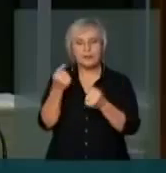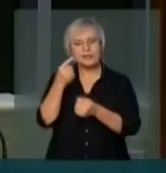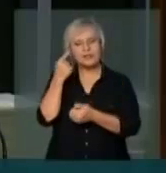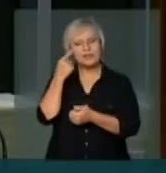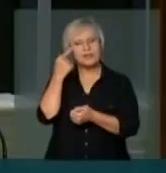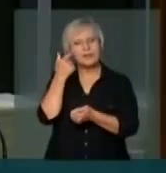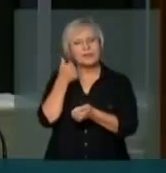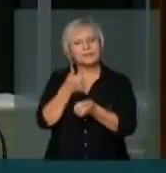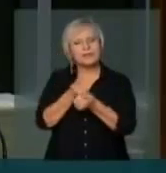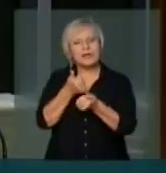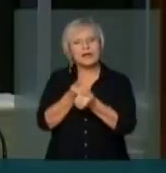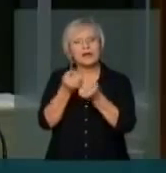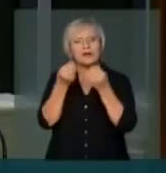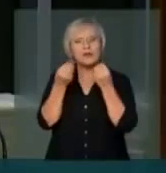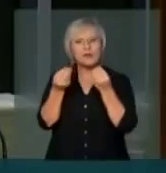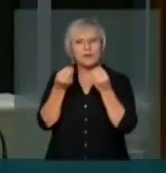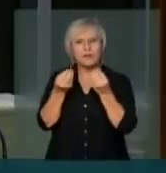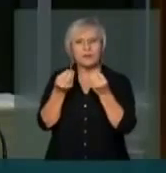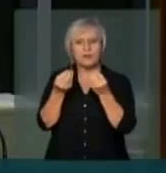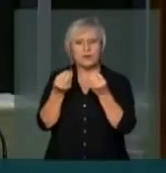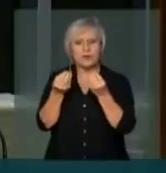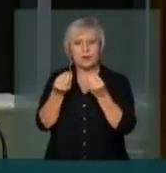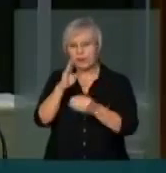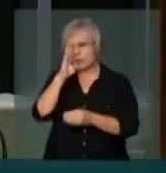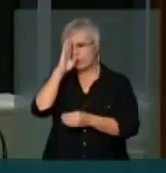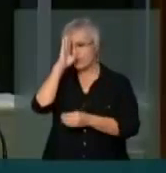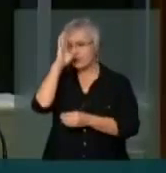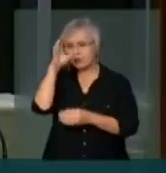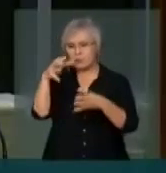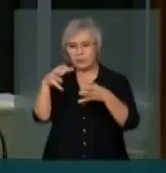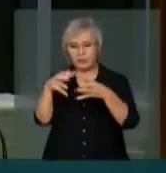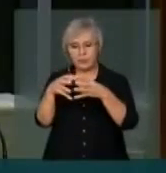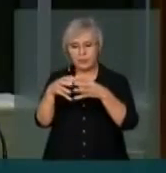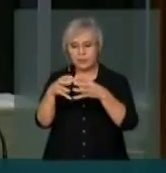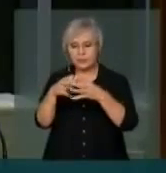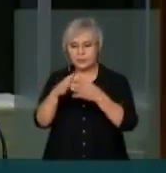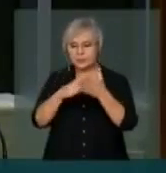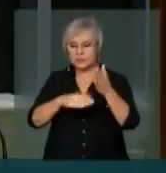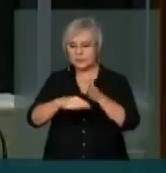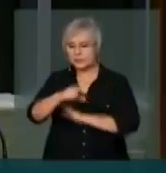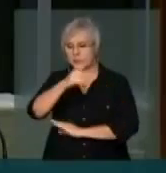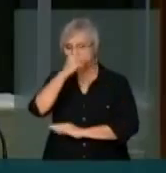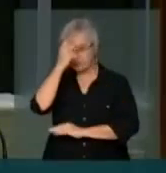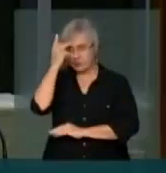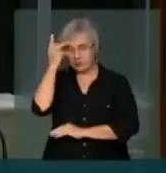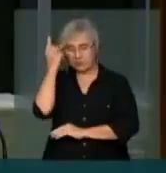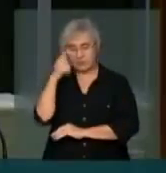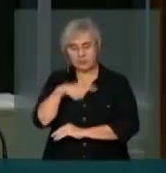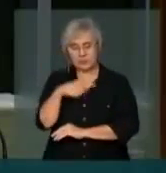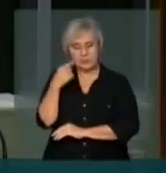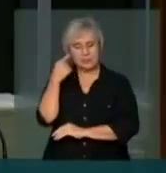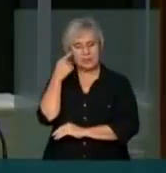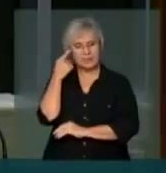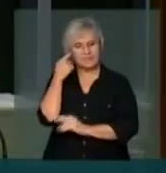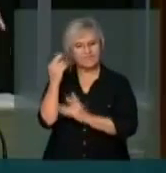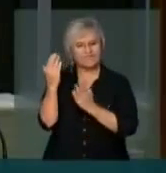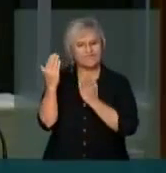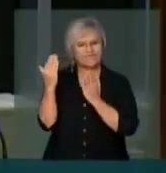pensado, sobretudo por aqueles que estão com um grande equívoco